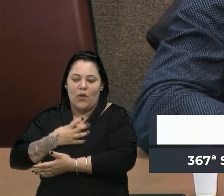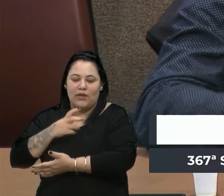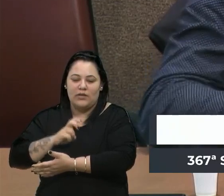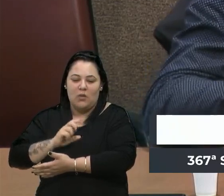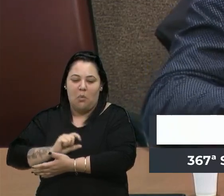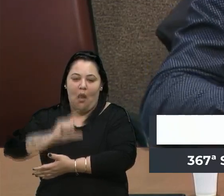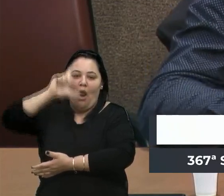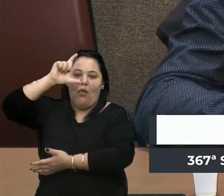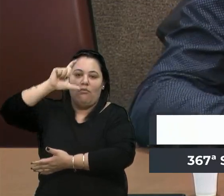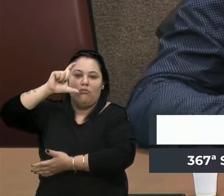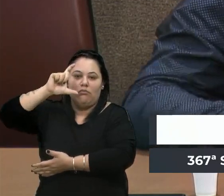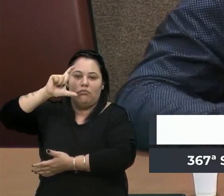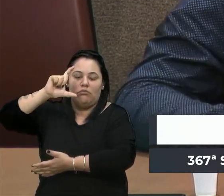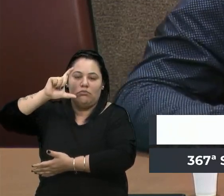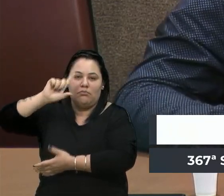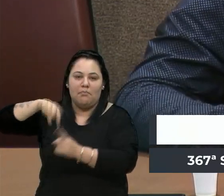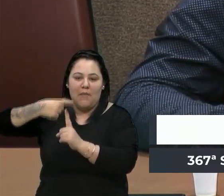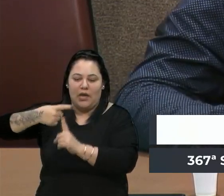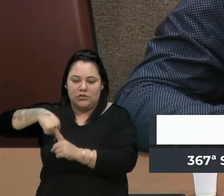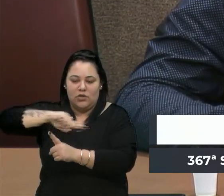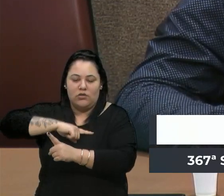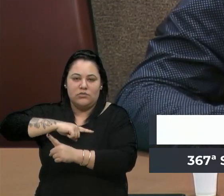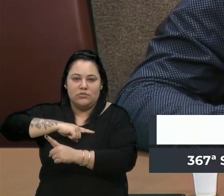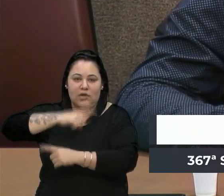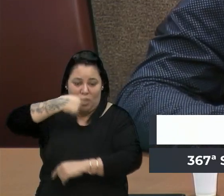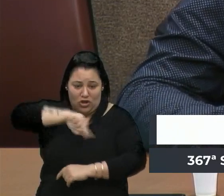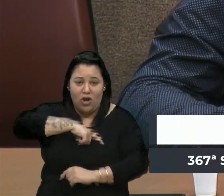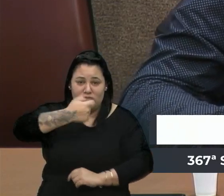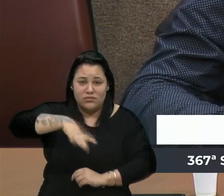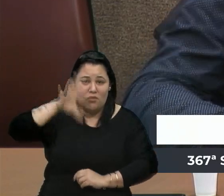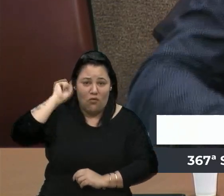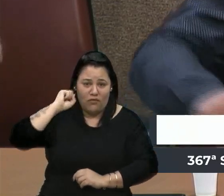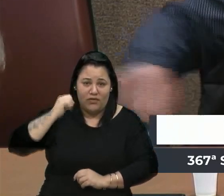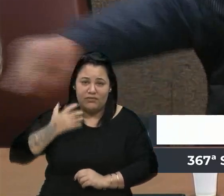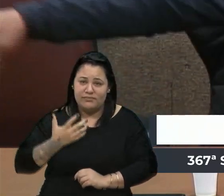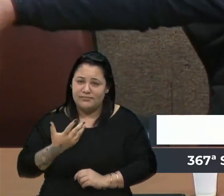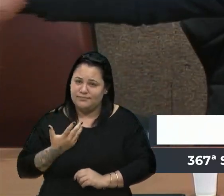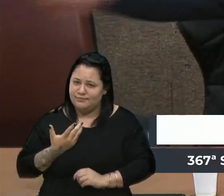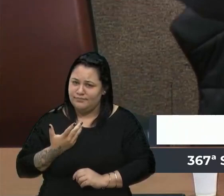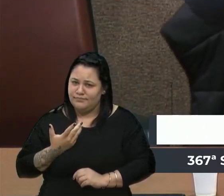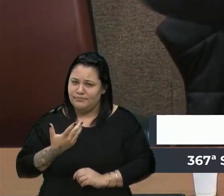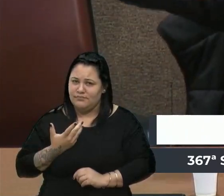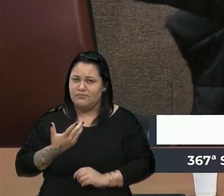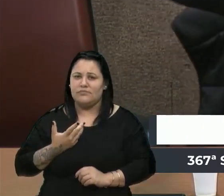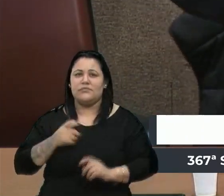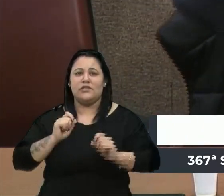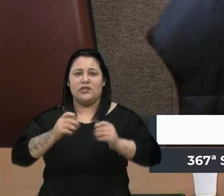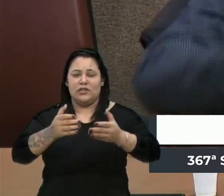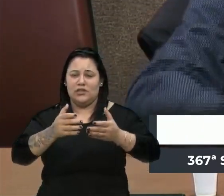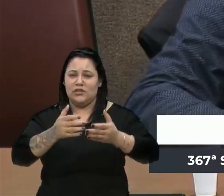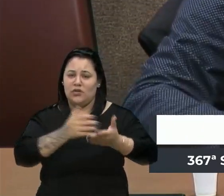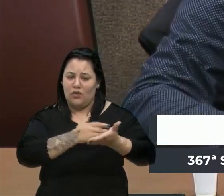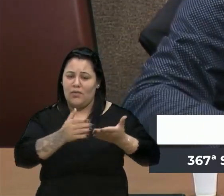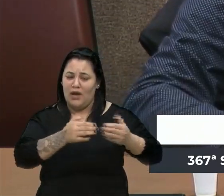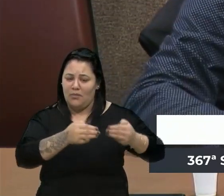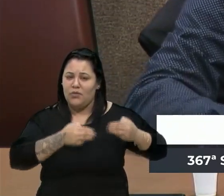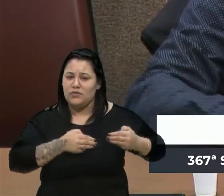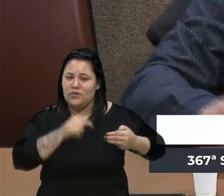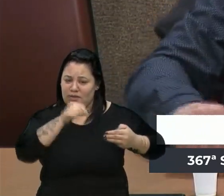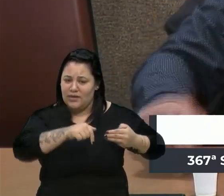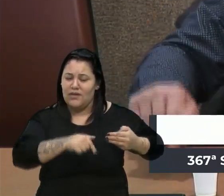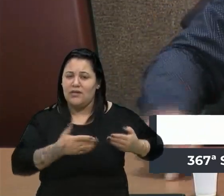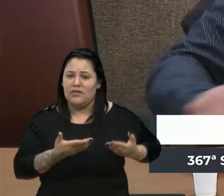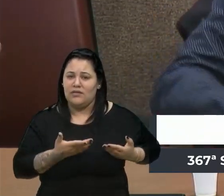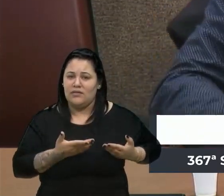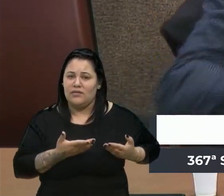E quem tem que ouvir somos nós. Então, assim, ó, que comecem as moções aqui dentro dessa casa, direcionadas